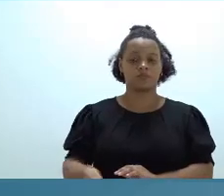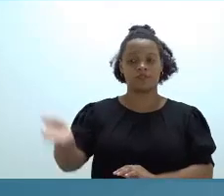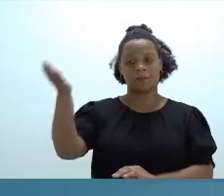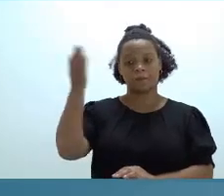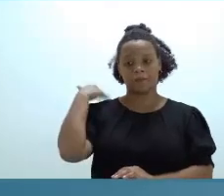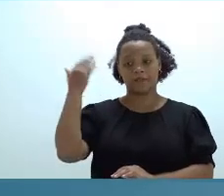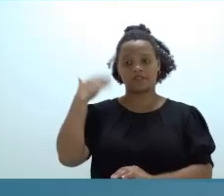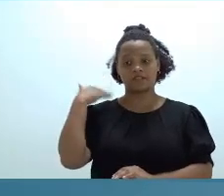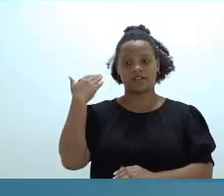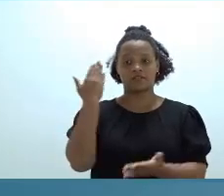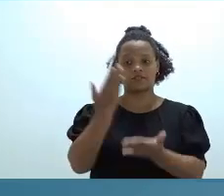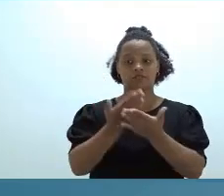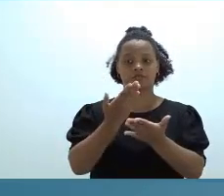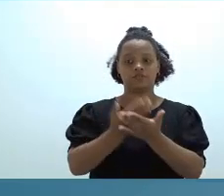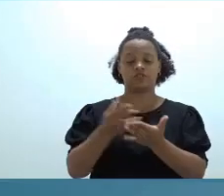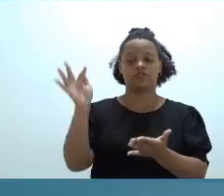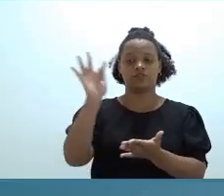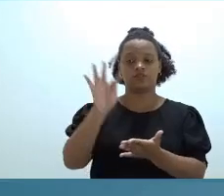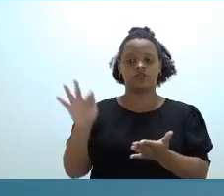universidade,